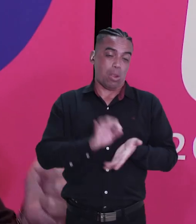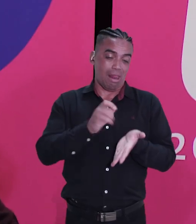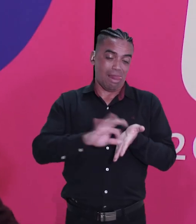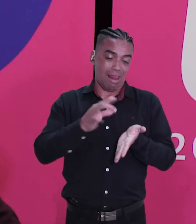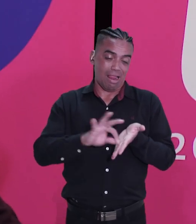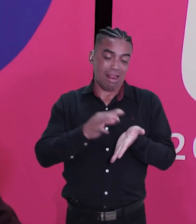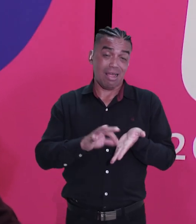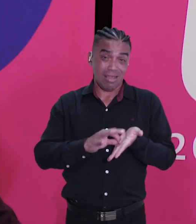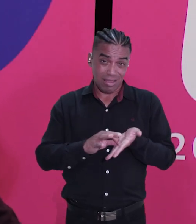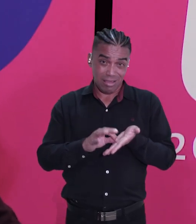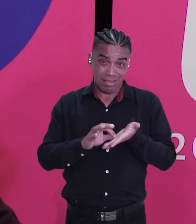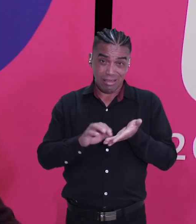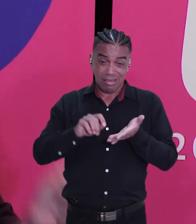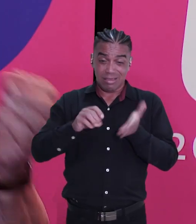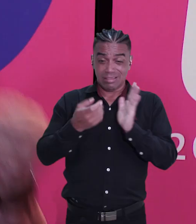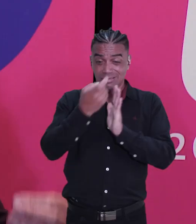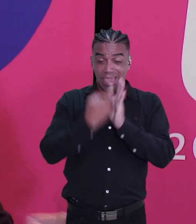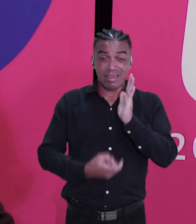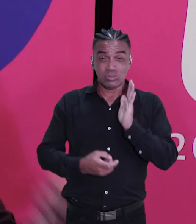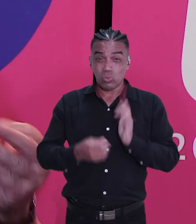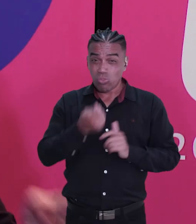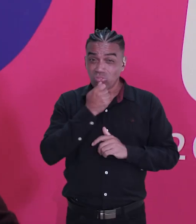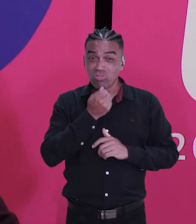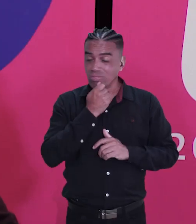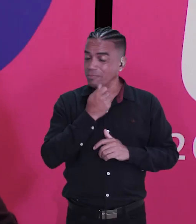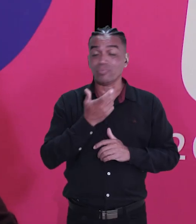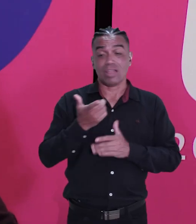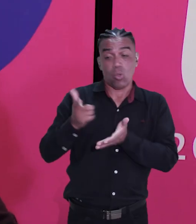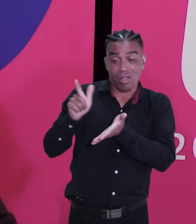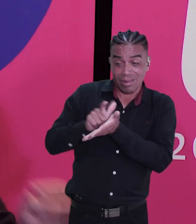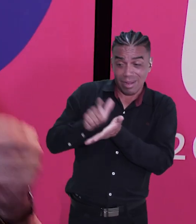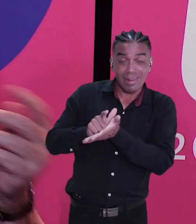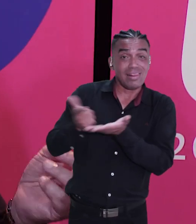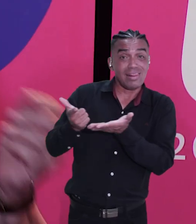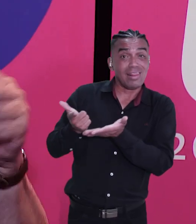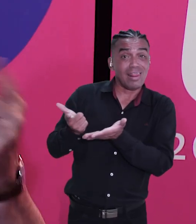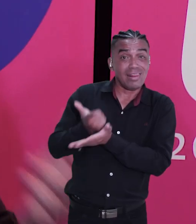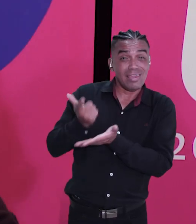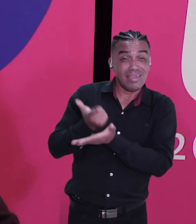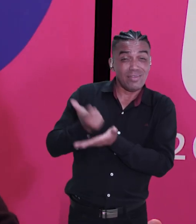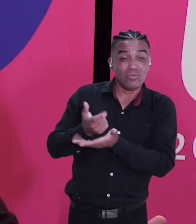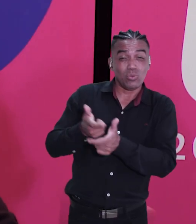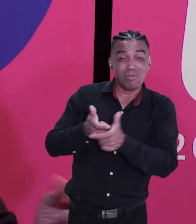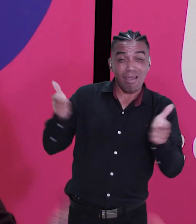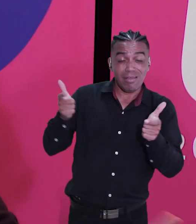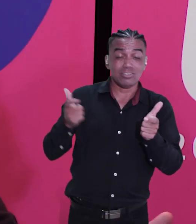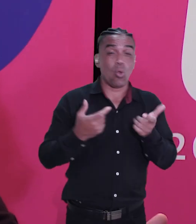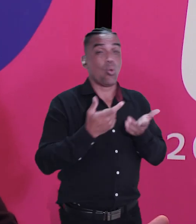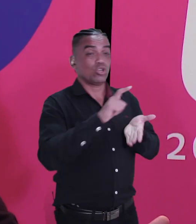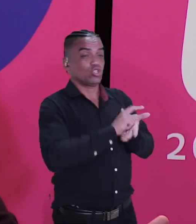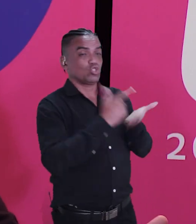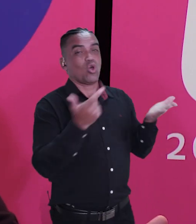tinta, gastar palavras em vão, entendeu? Você tem que ter o mesmo rigor ao fazer um livro grande, como você tem de fazer uma coluna de jornal que